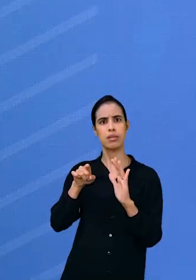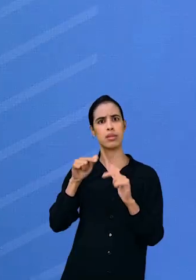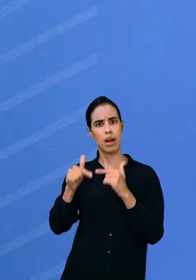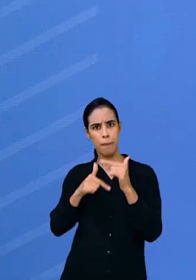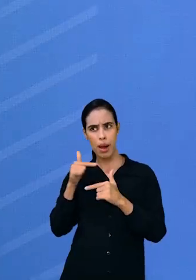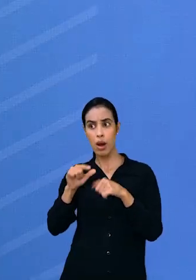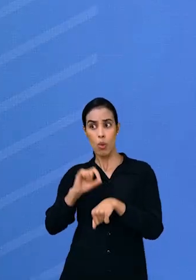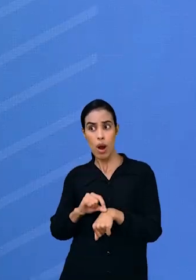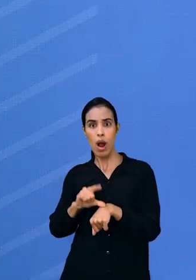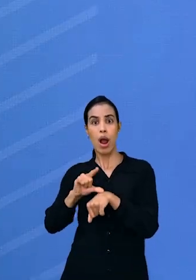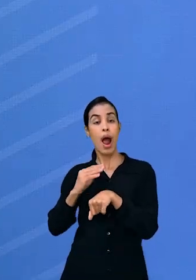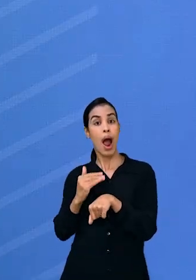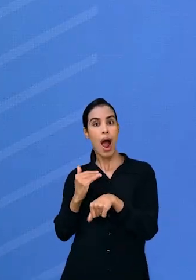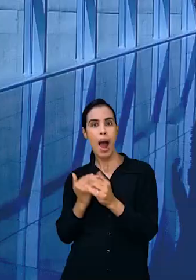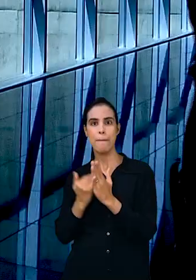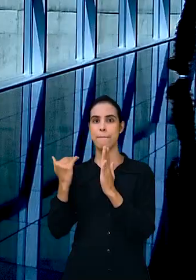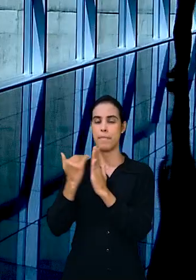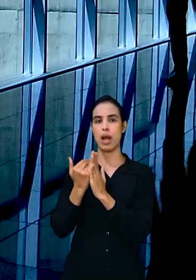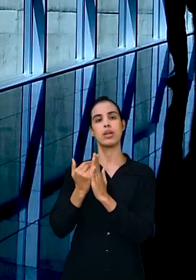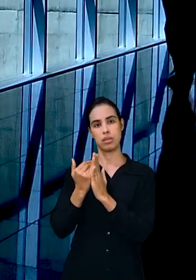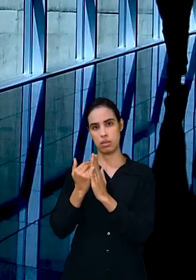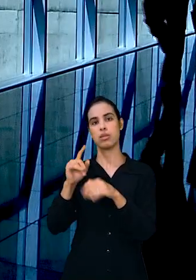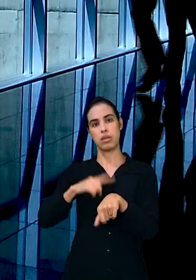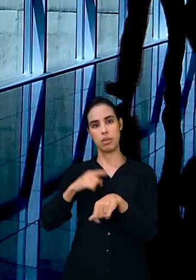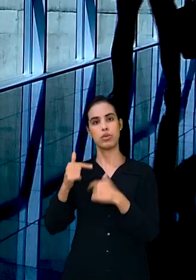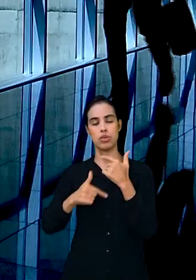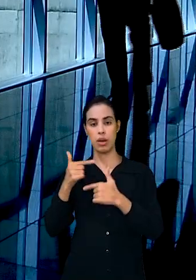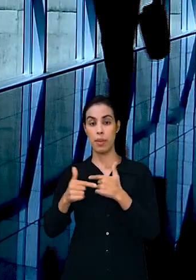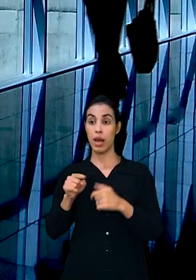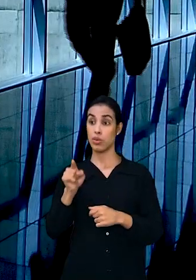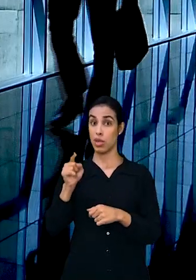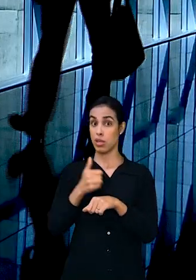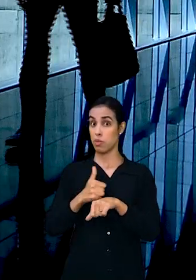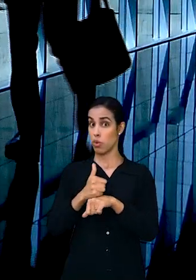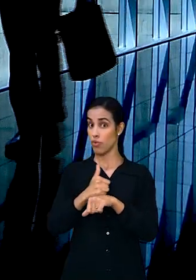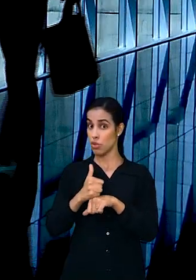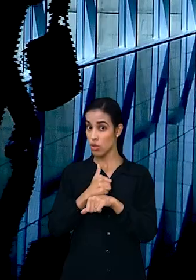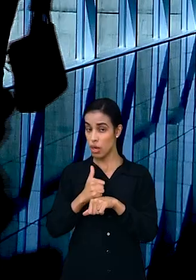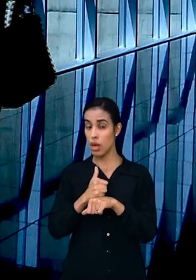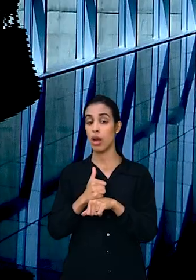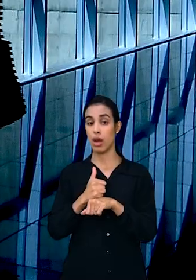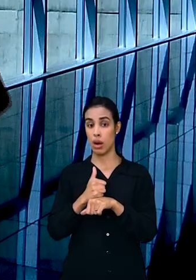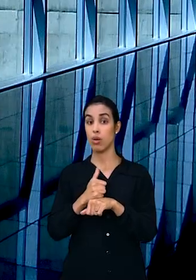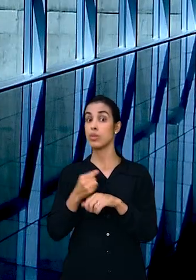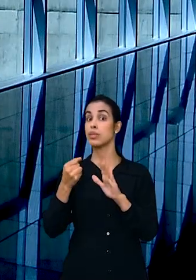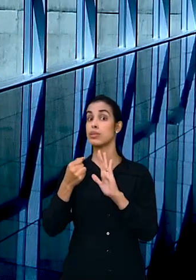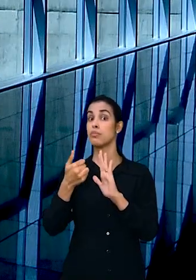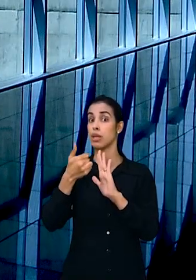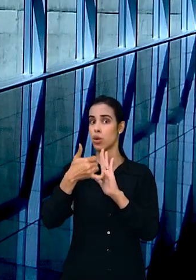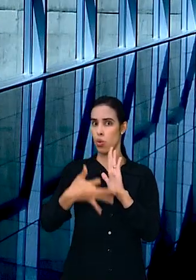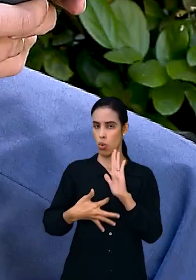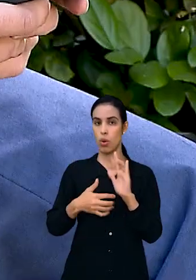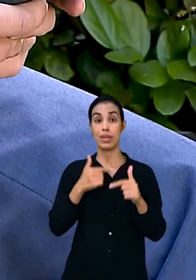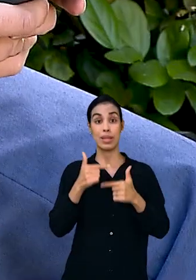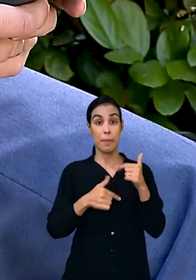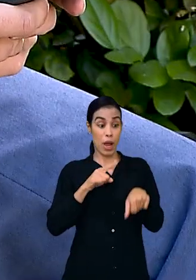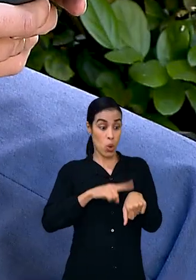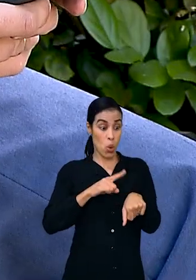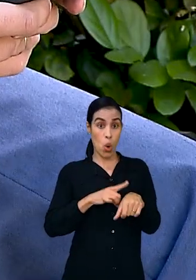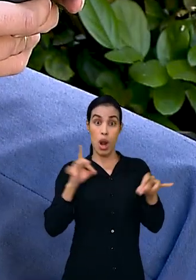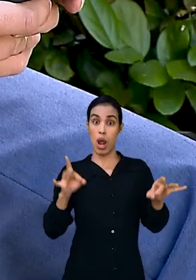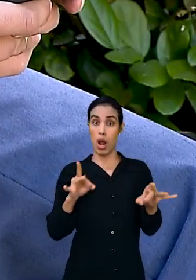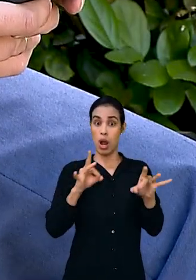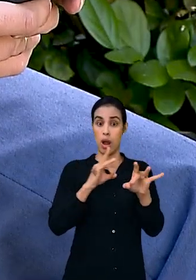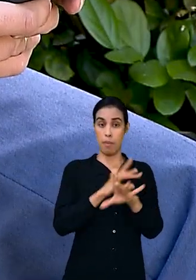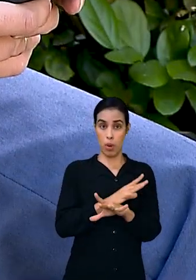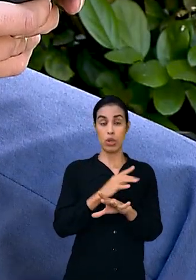tempo à disposição do empregador. O analista de sistemas alegou na Justiça do Trabalho que, após o